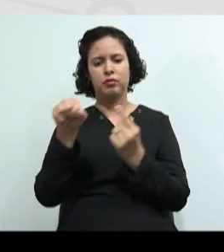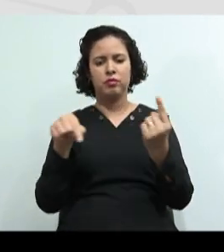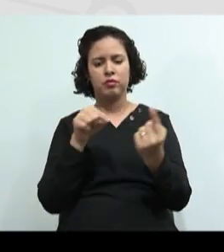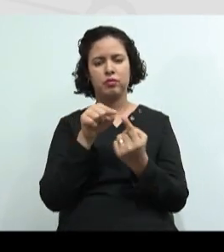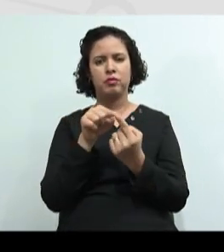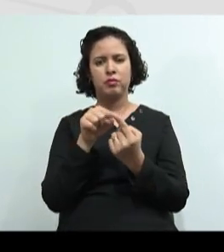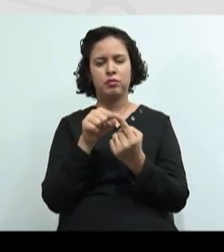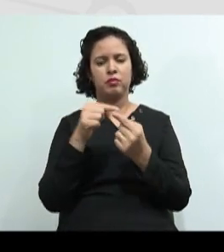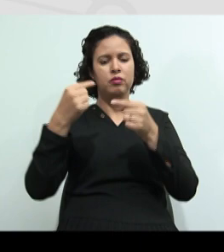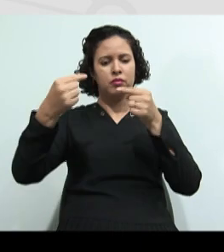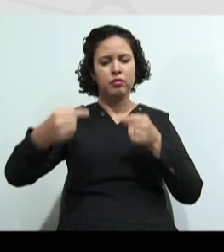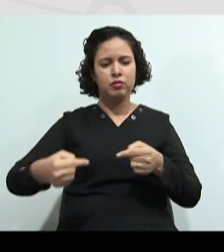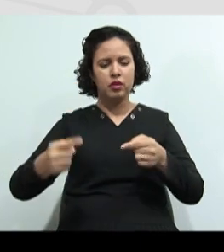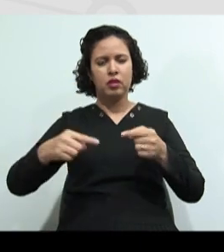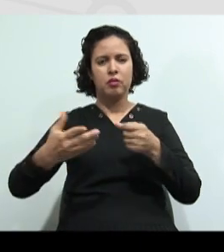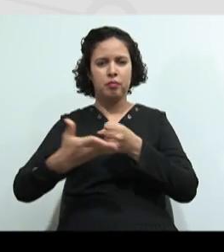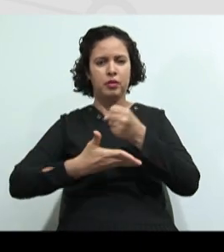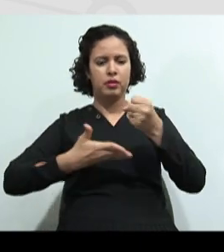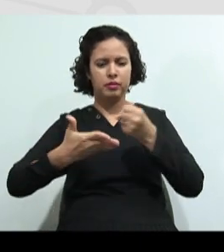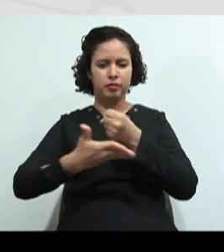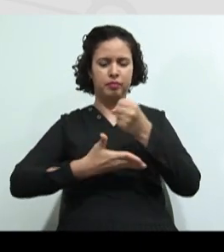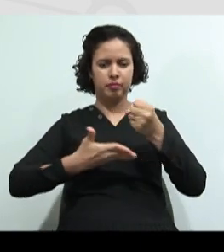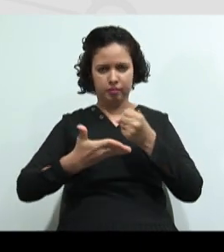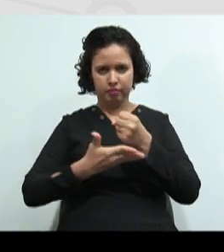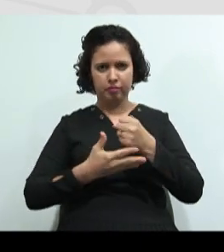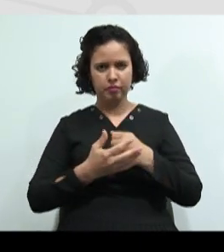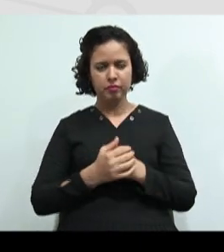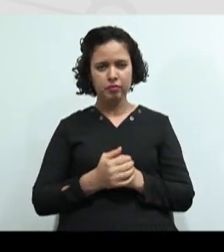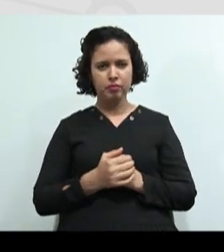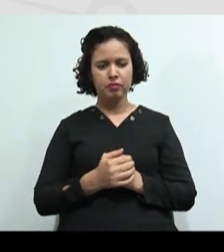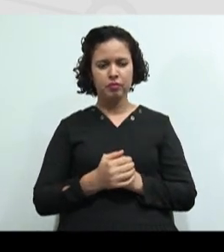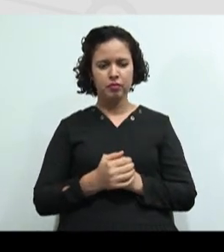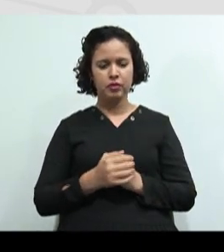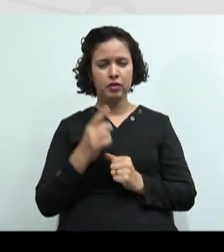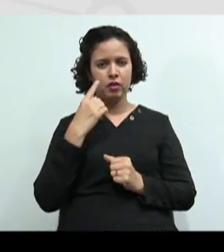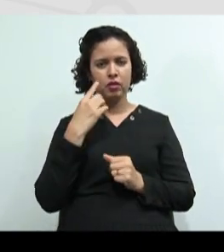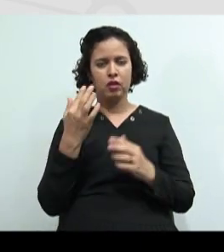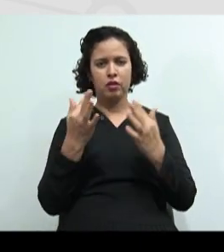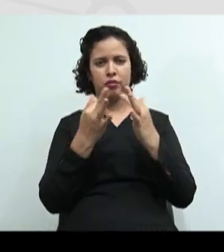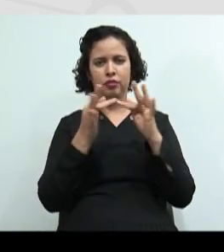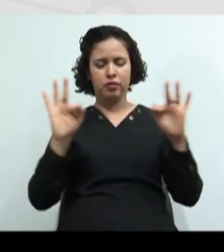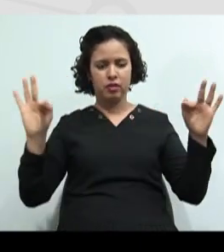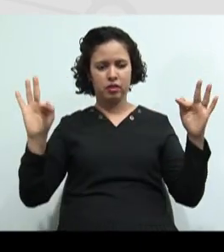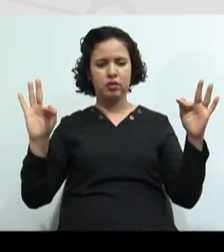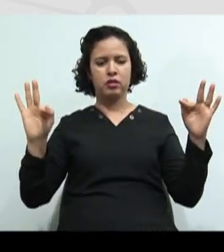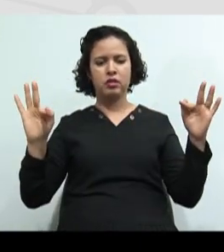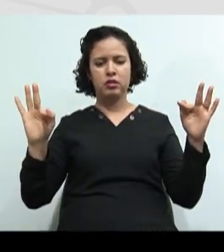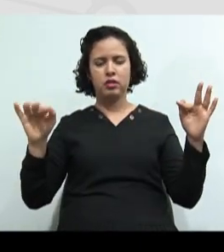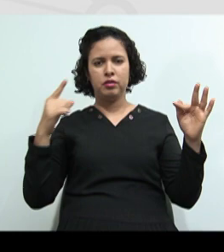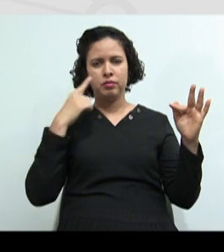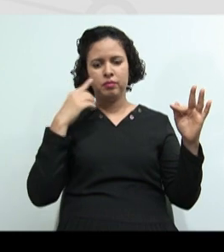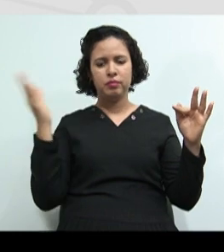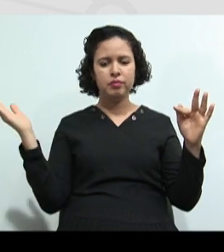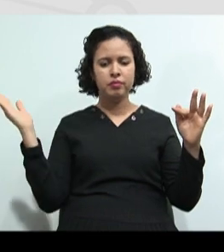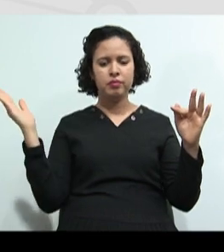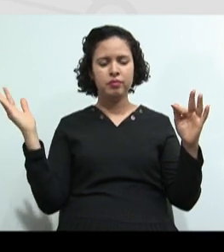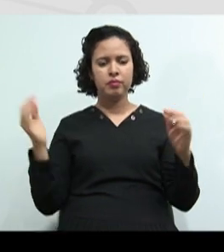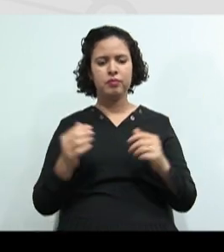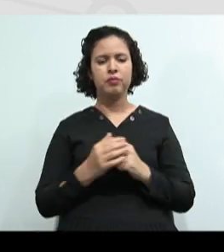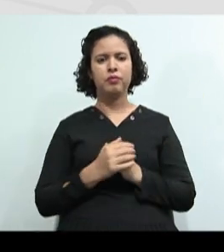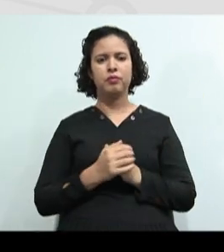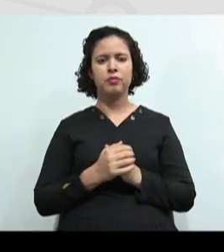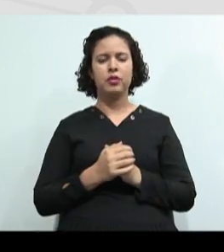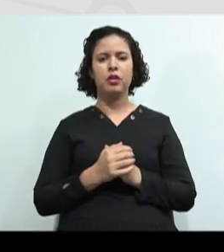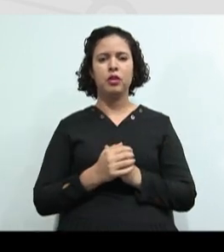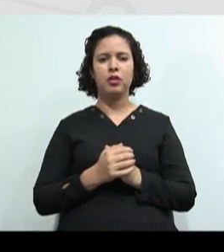para qualquer atividade ou negócio. Mas veja bem essa frase de Lewis Carroll, tá? Do livro lá, ou do